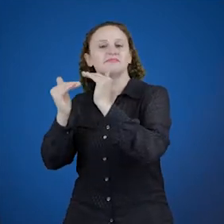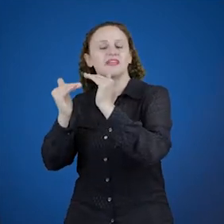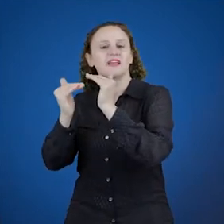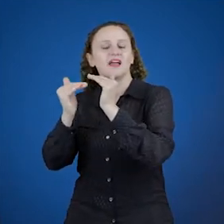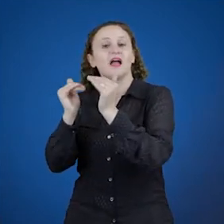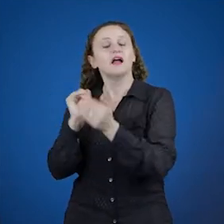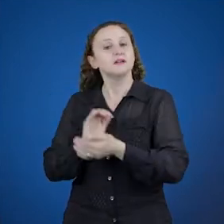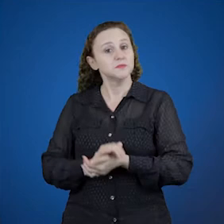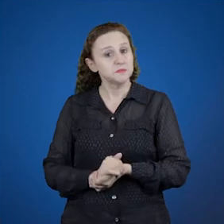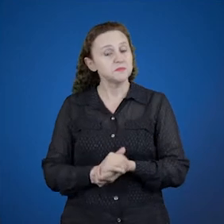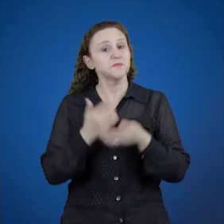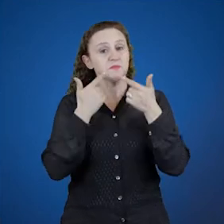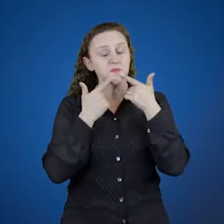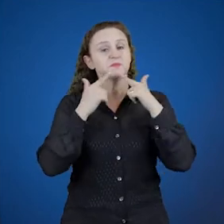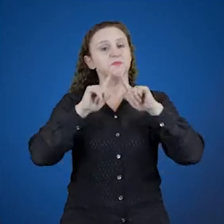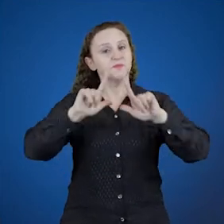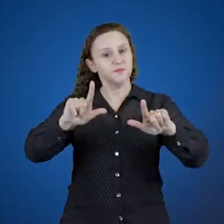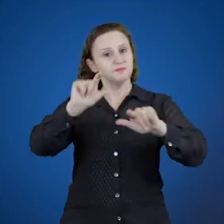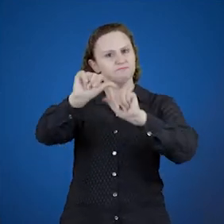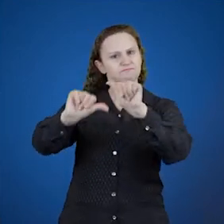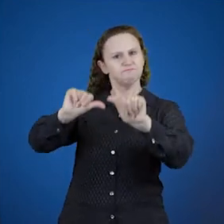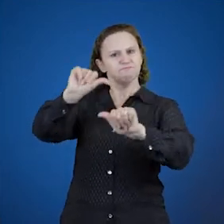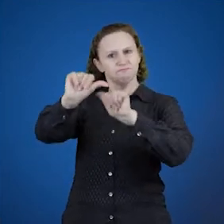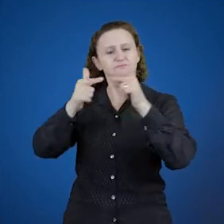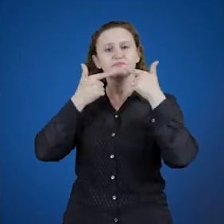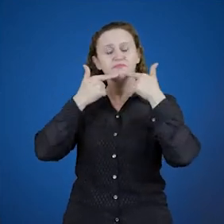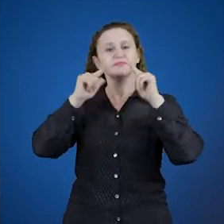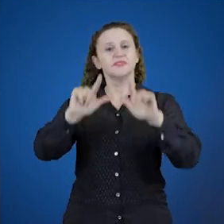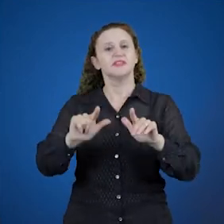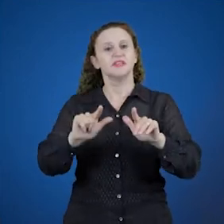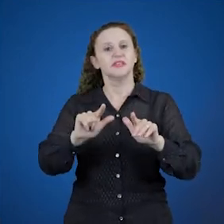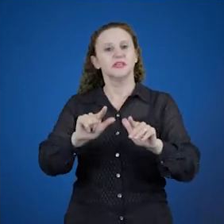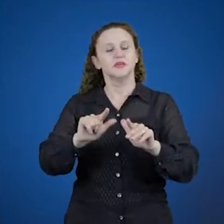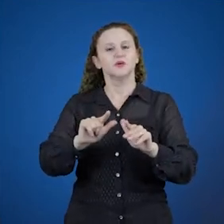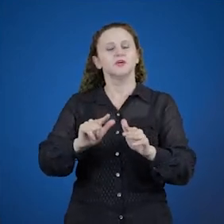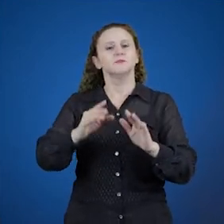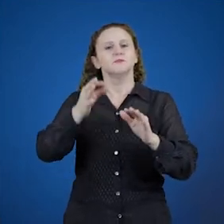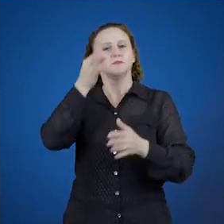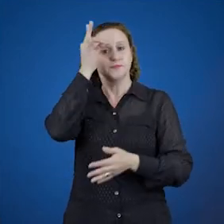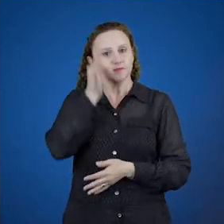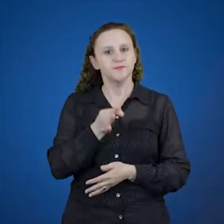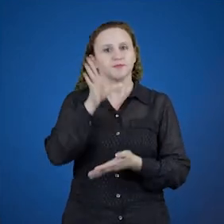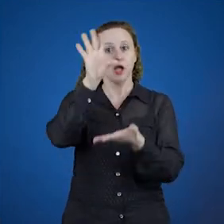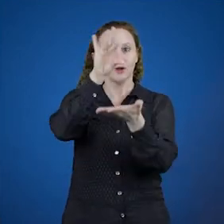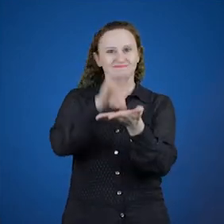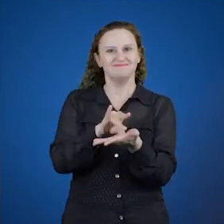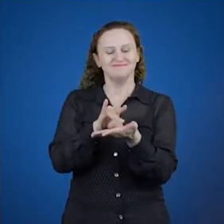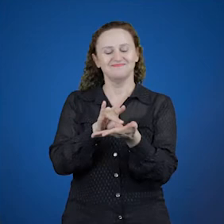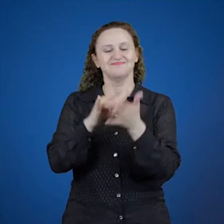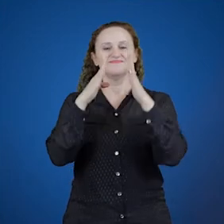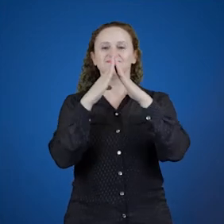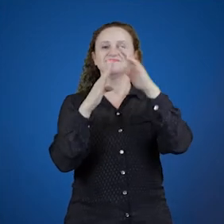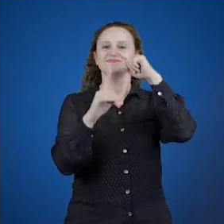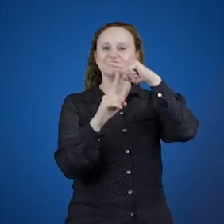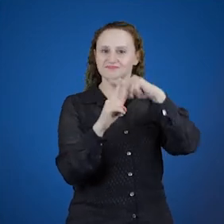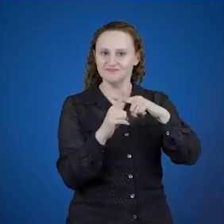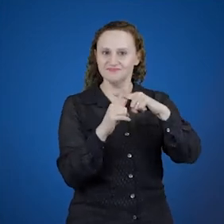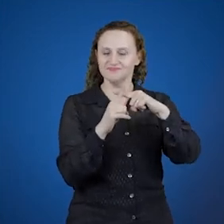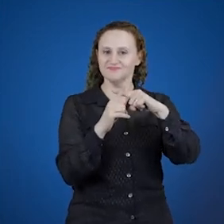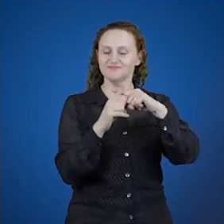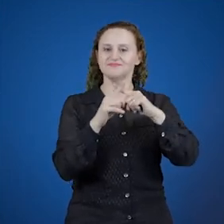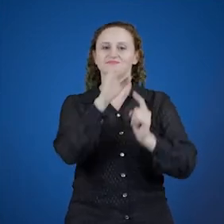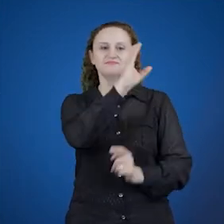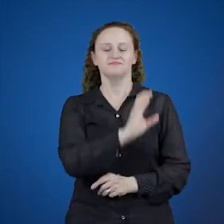chegar ser tornasse língua oficial da igreja católica e também língua